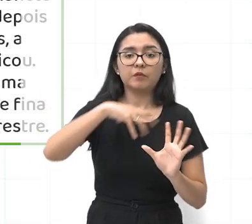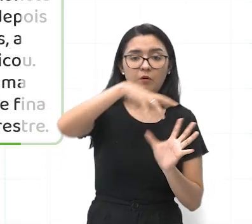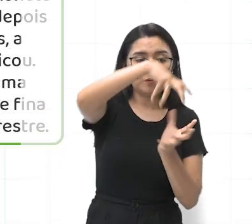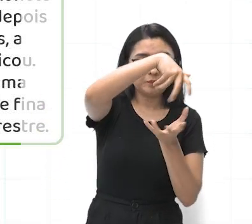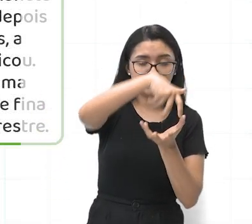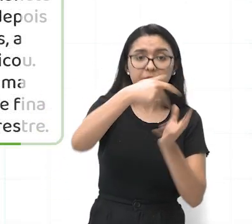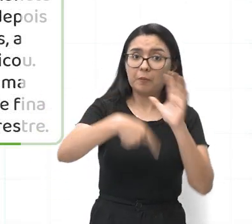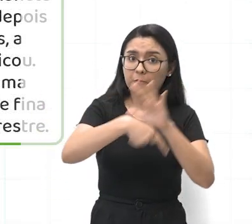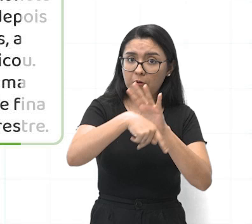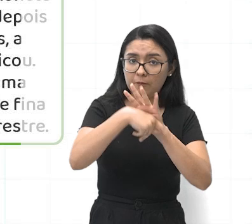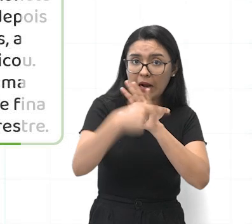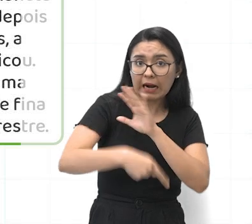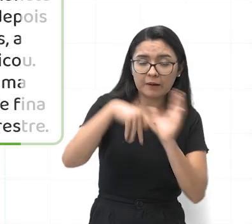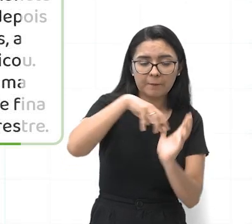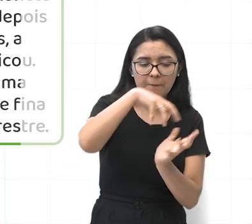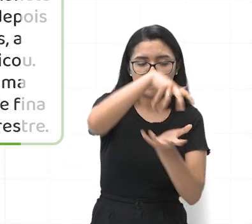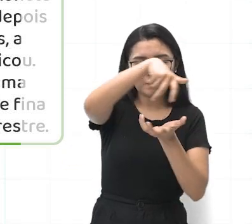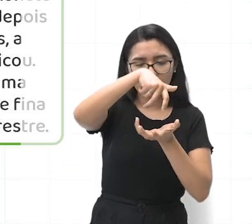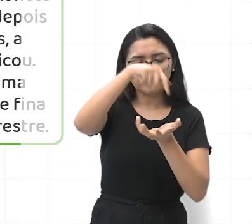nosso protoplaneta,